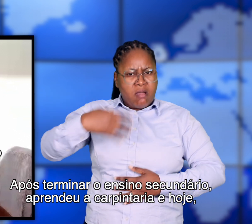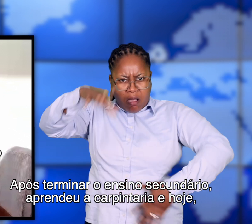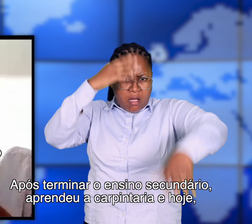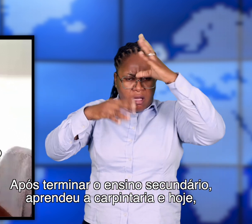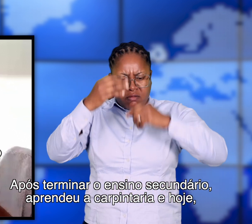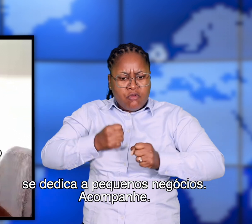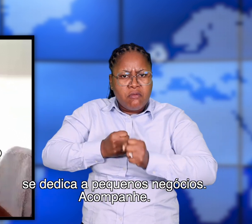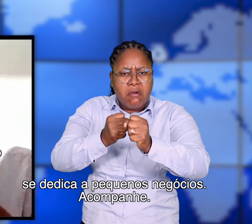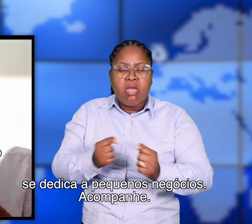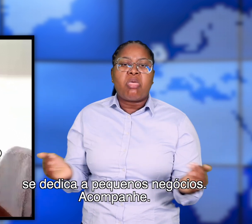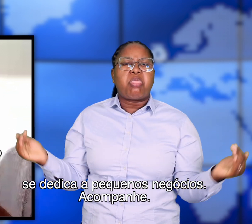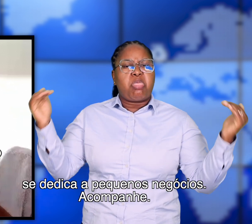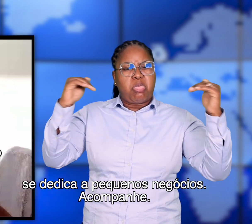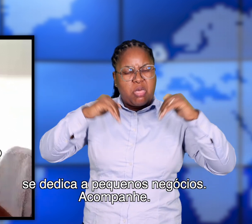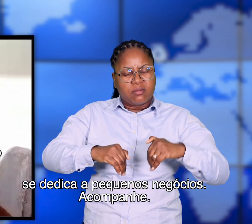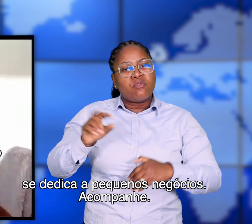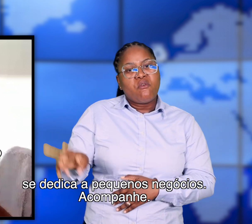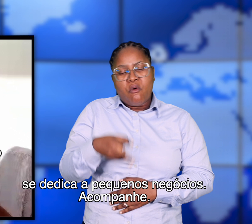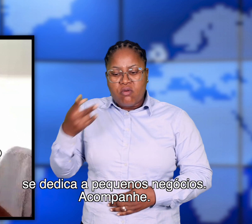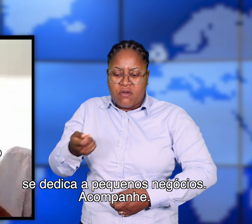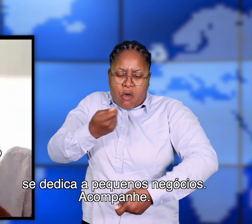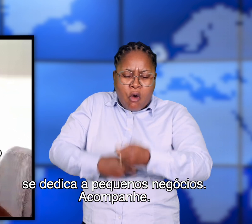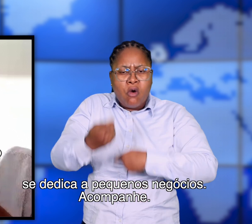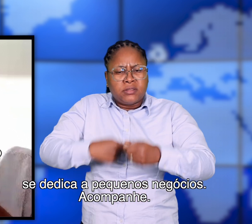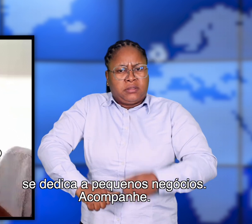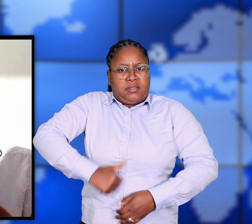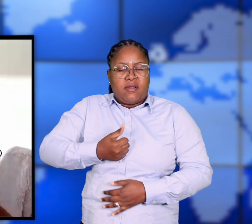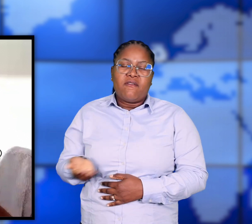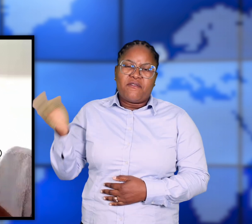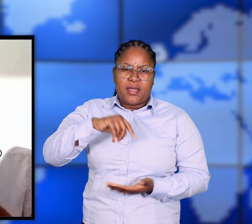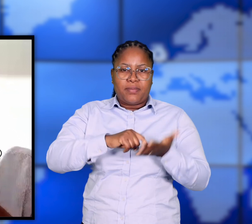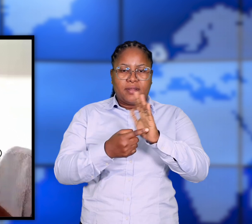a carpintaria e hoje se dedica a pequenos negócios. Acompanhe.